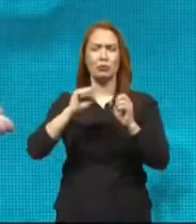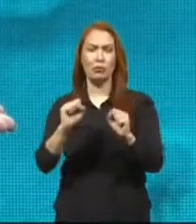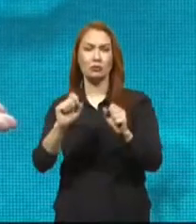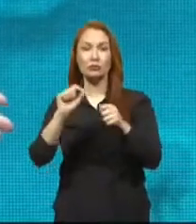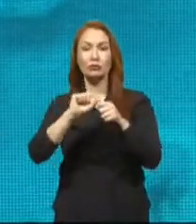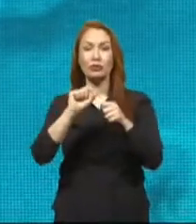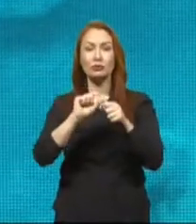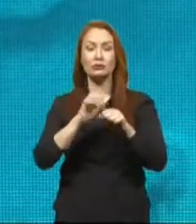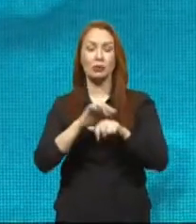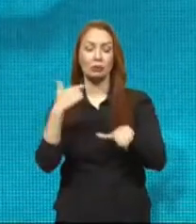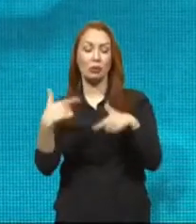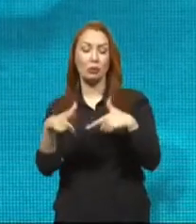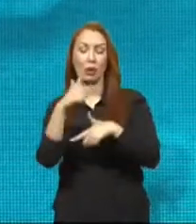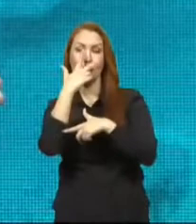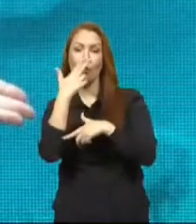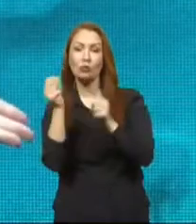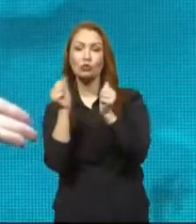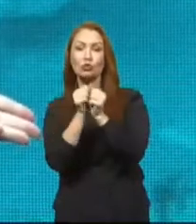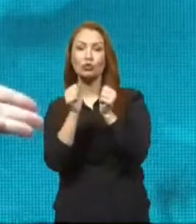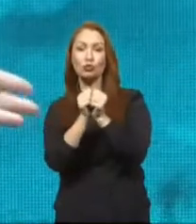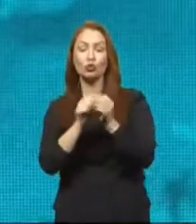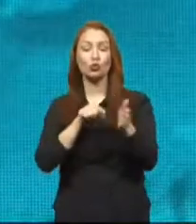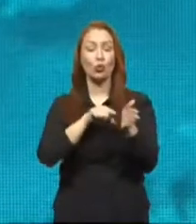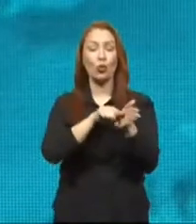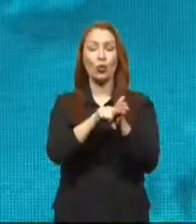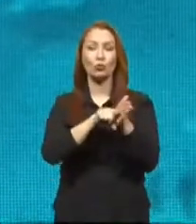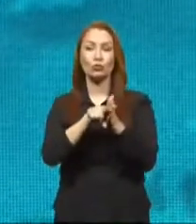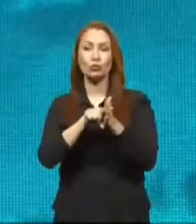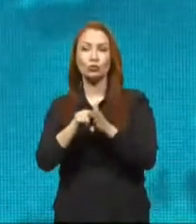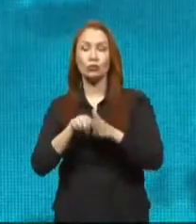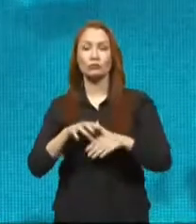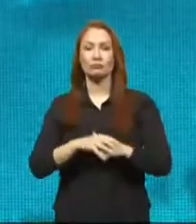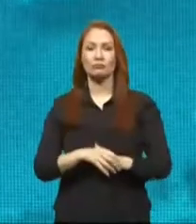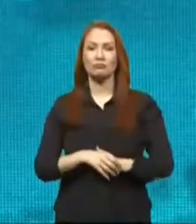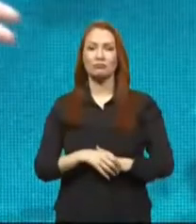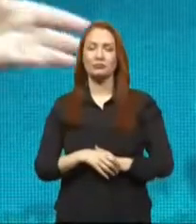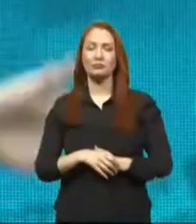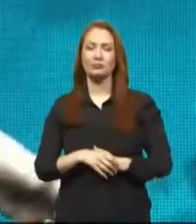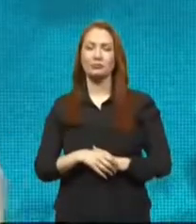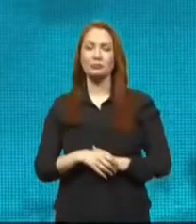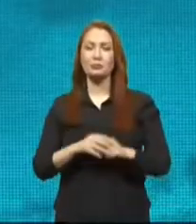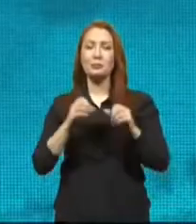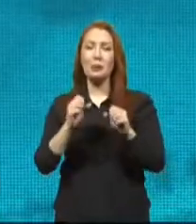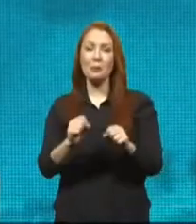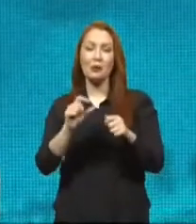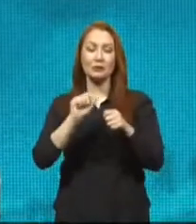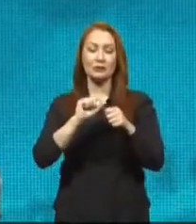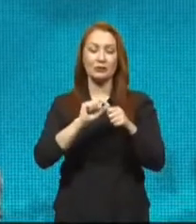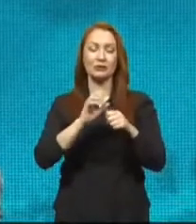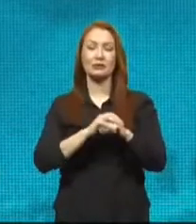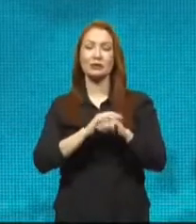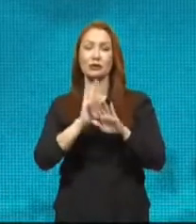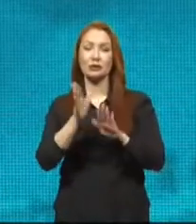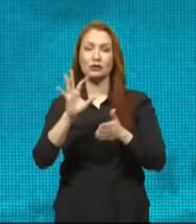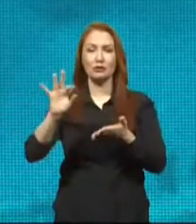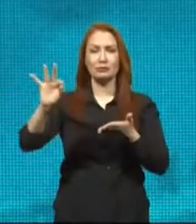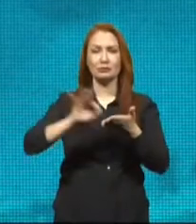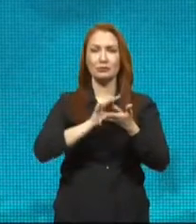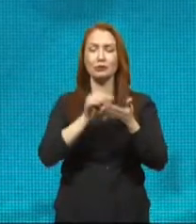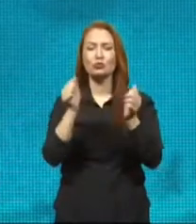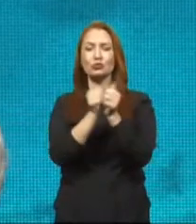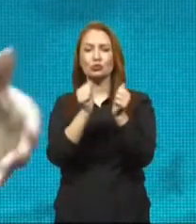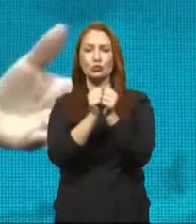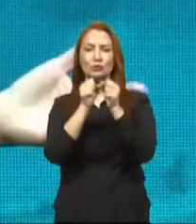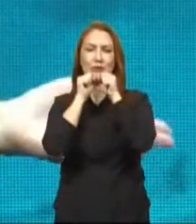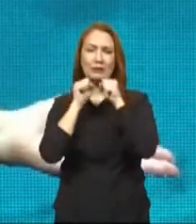consultor, né? De uma organização que não tenha fins lucrativos e que possa fazer o registro desse projeto na secretaria.